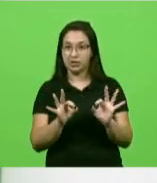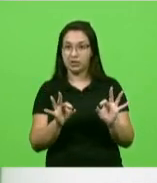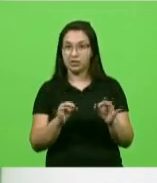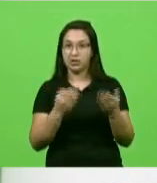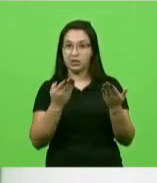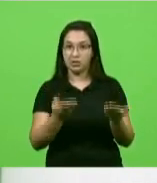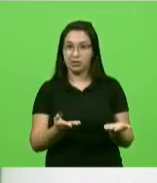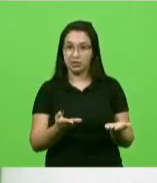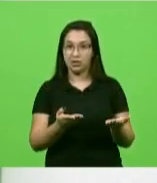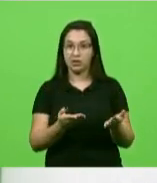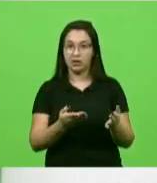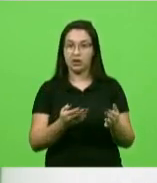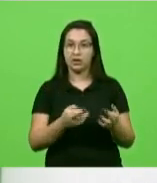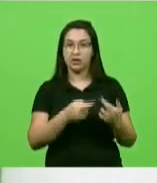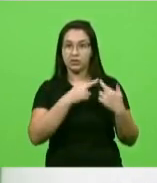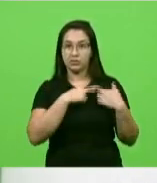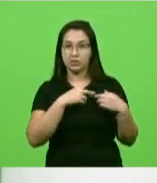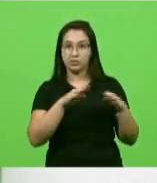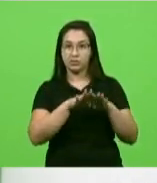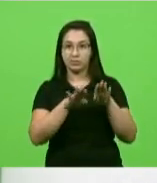subordinados, não por maioria.